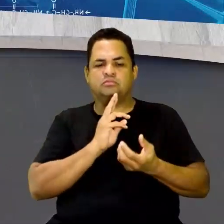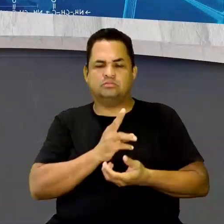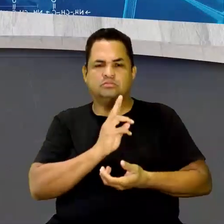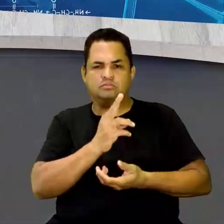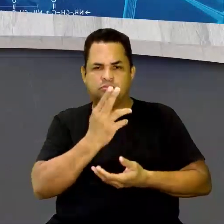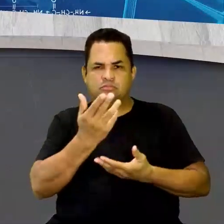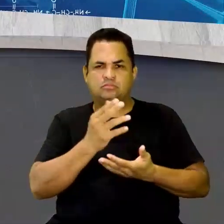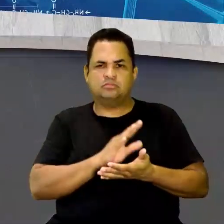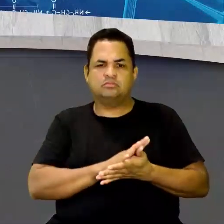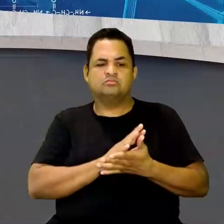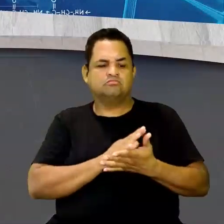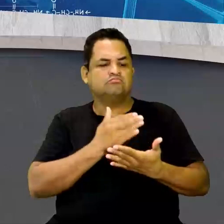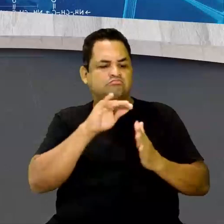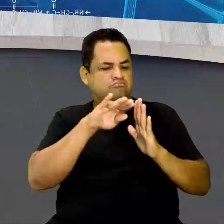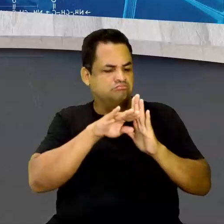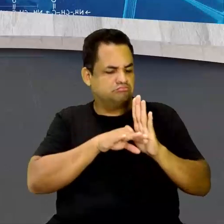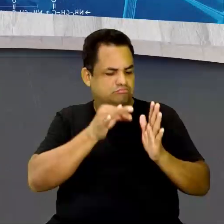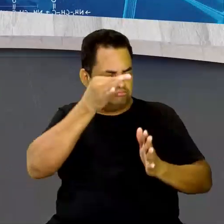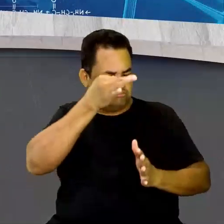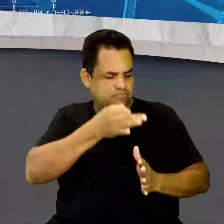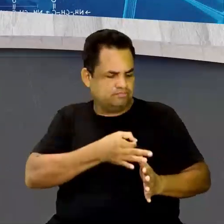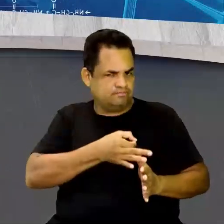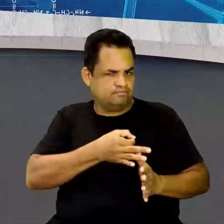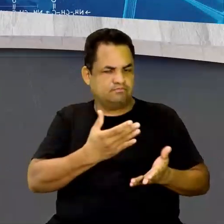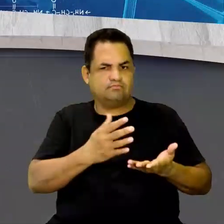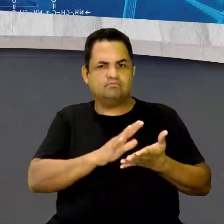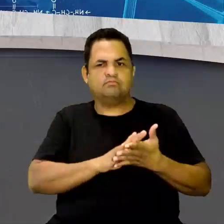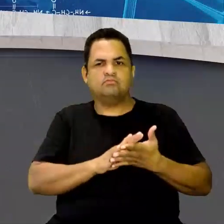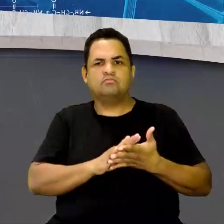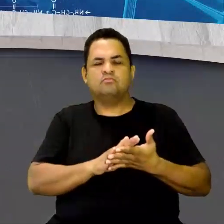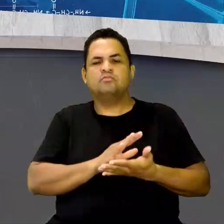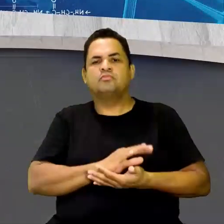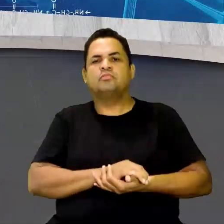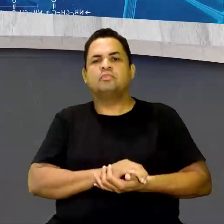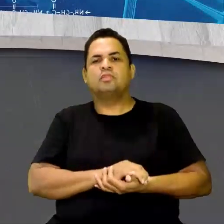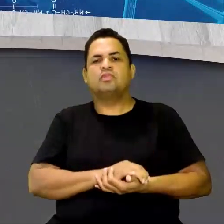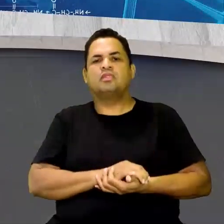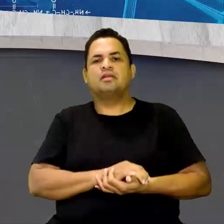permanecem definidas. E sendo assim,